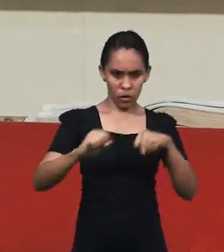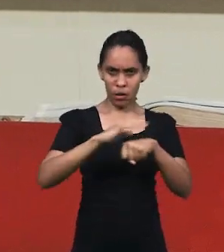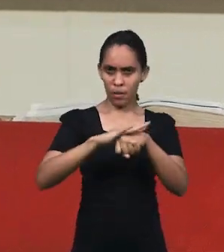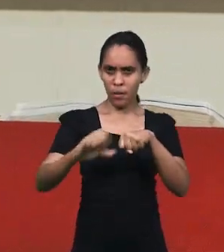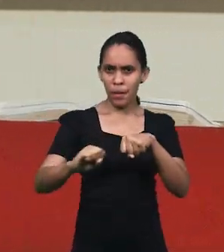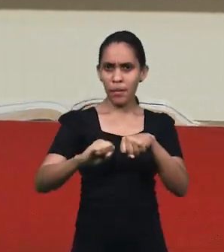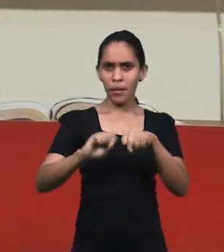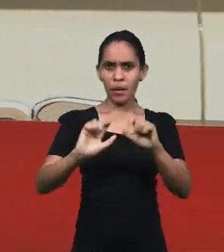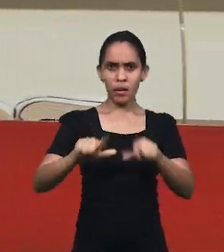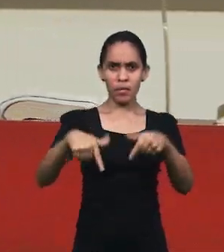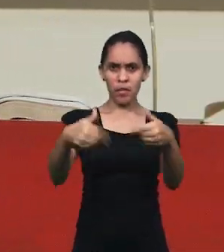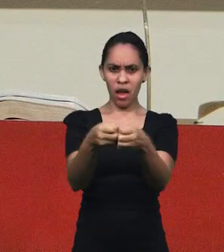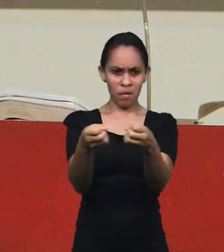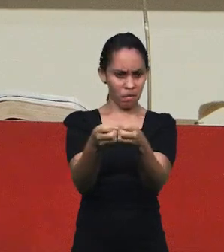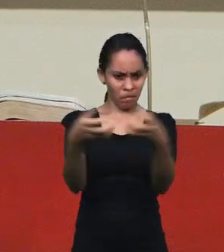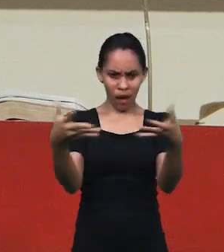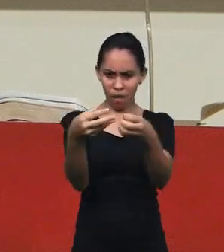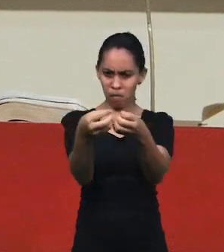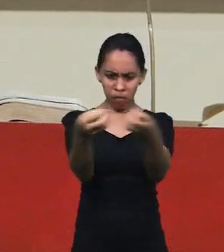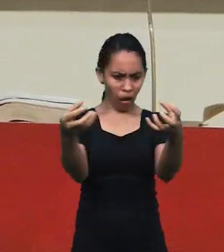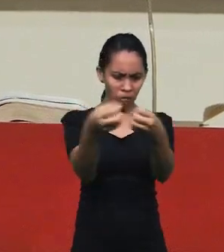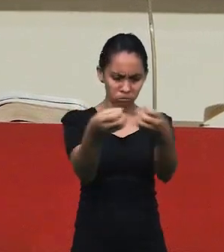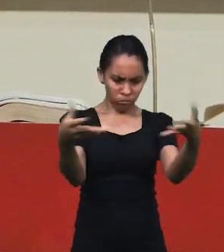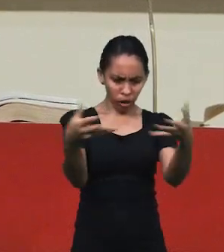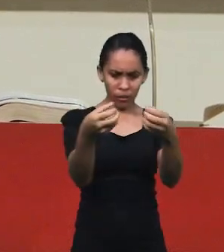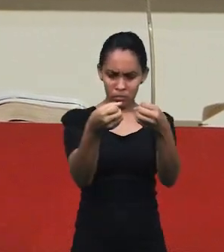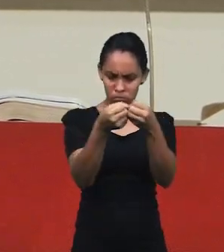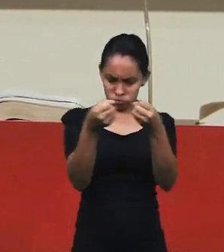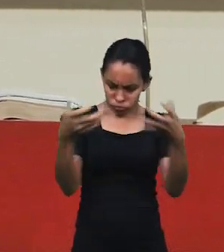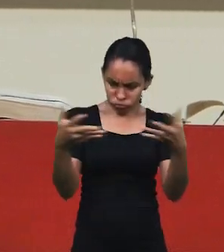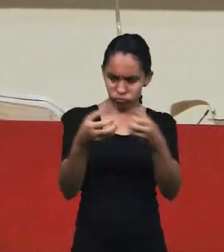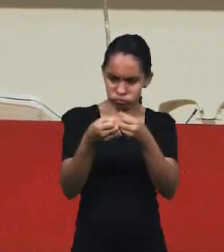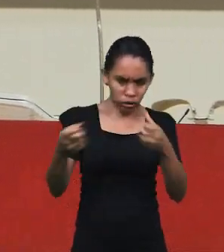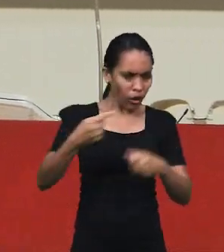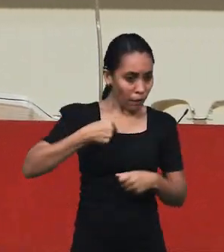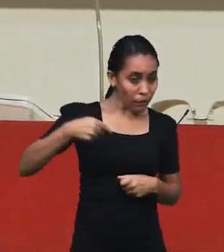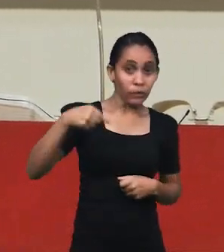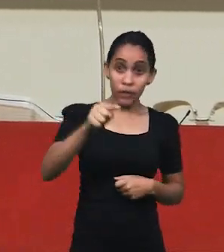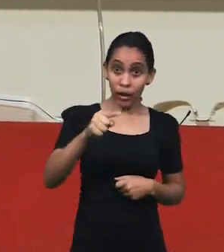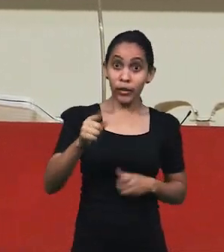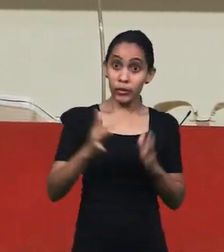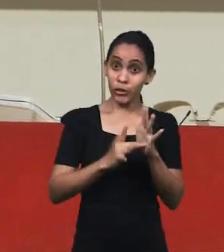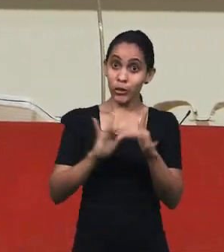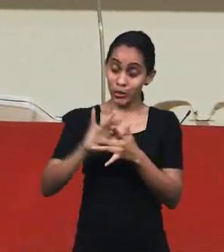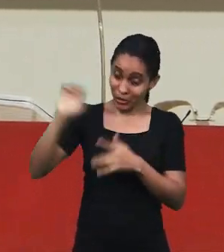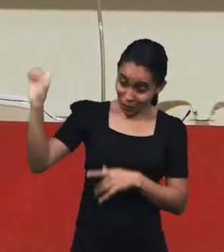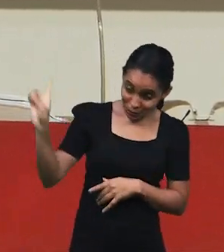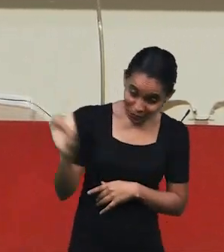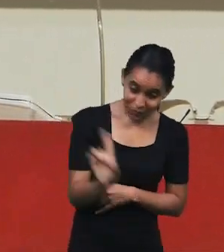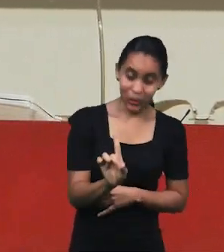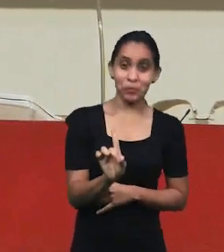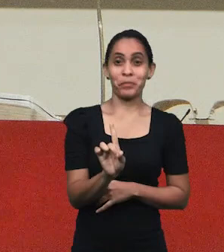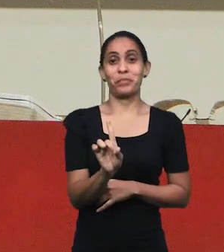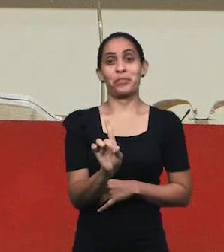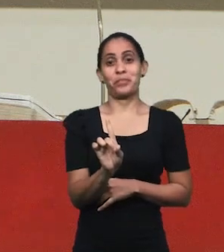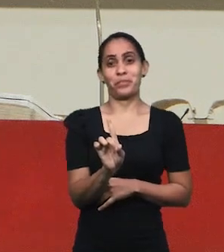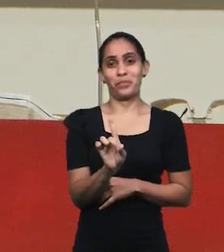vai transformar Maria Madalena, vai, você vai salvar Natanael, vai, você vai abrir os olhos do cego, vai, e ele